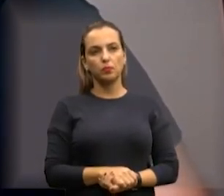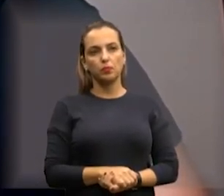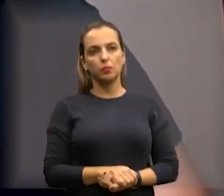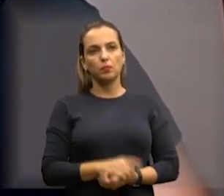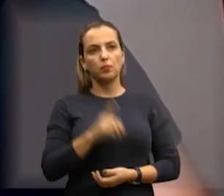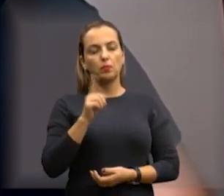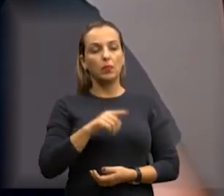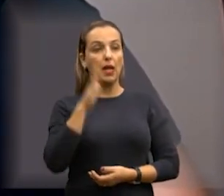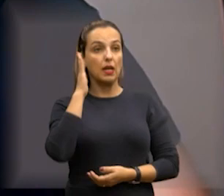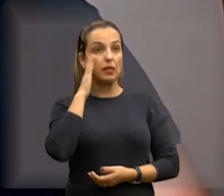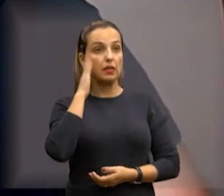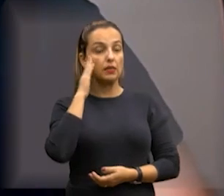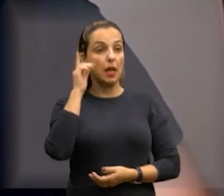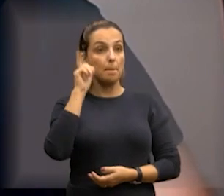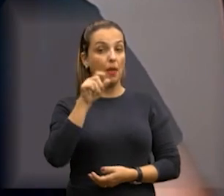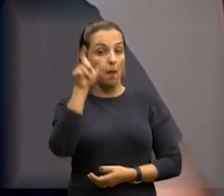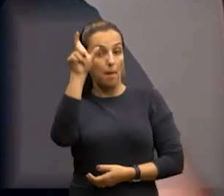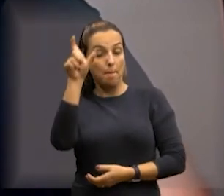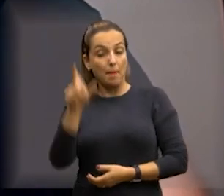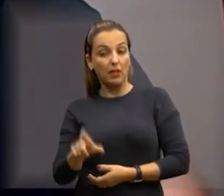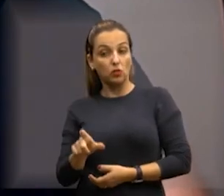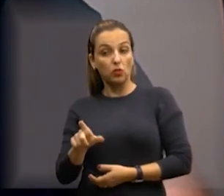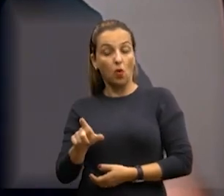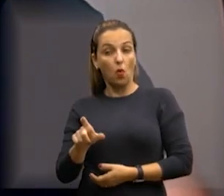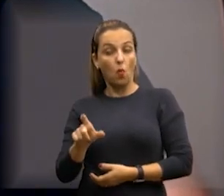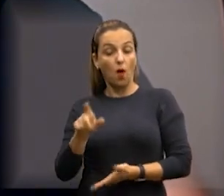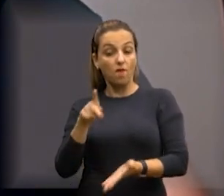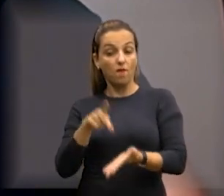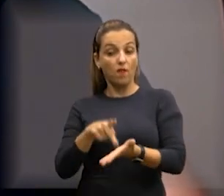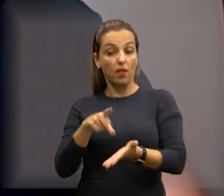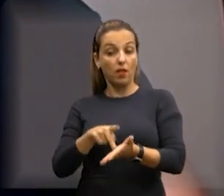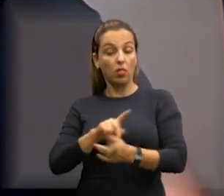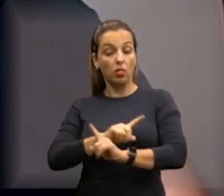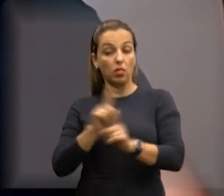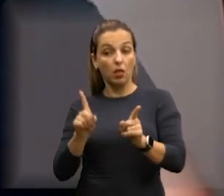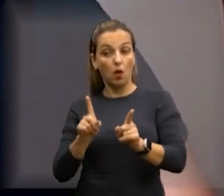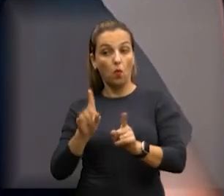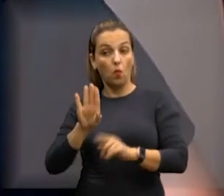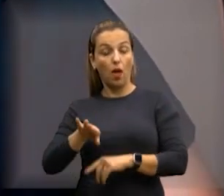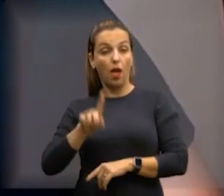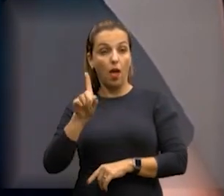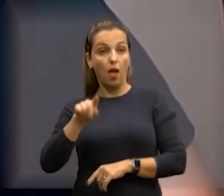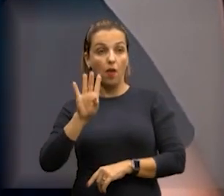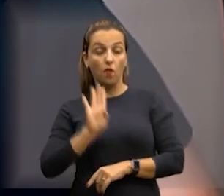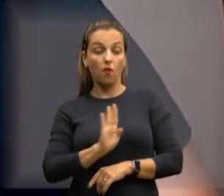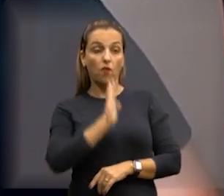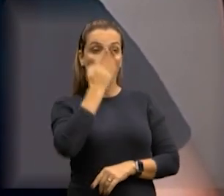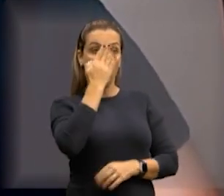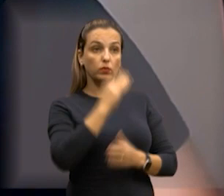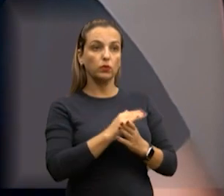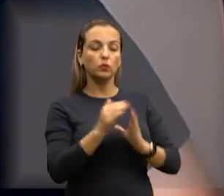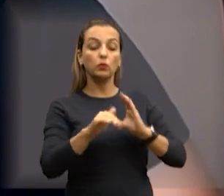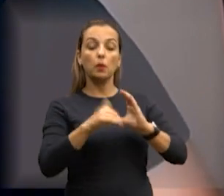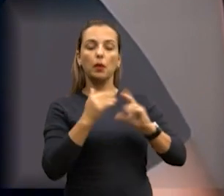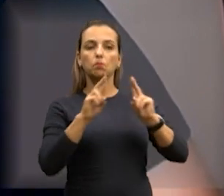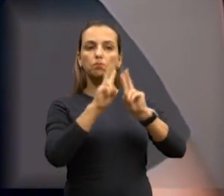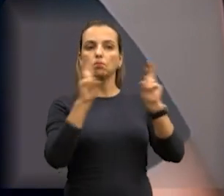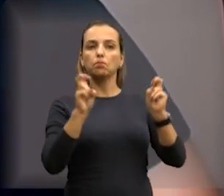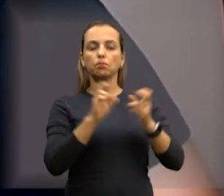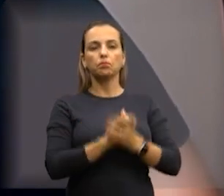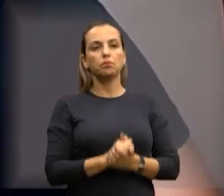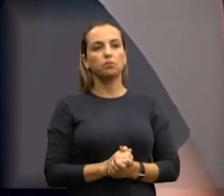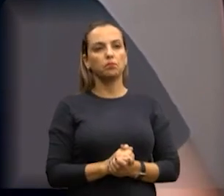Deep Web, então não é uma pessoa real essa que se identifica aqui, mas o e-mail diz o seguinte: